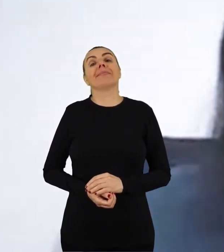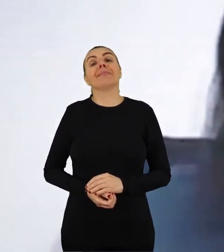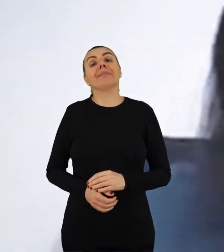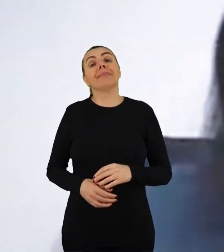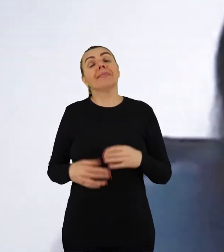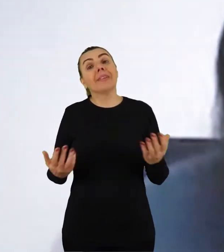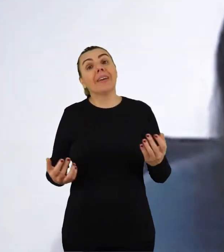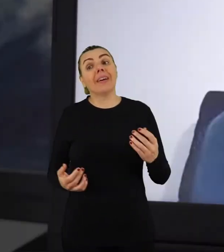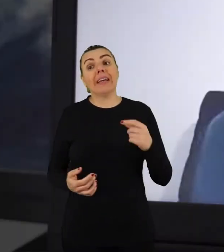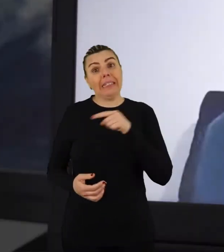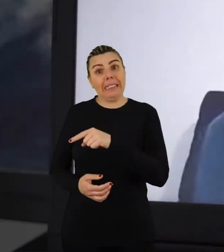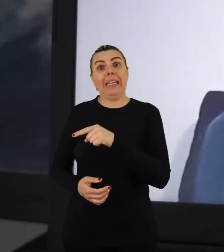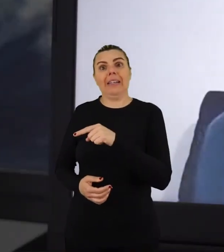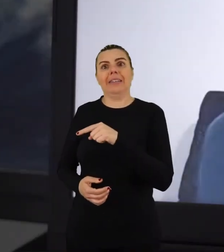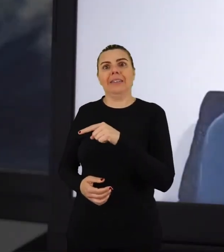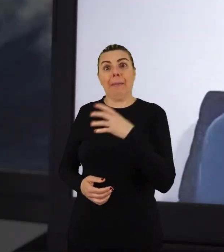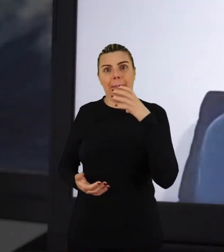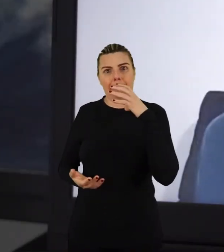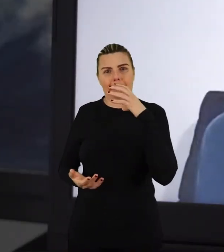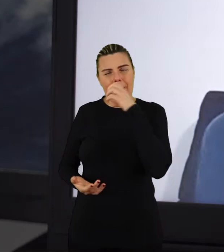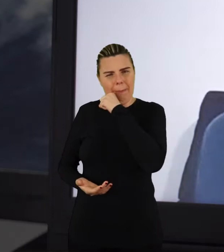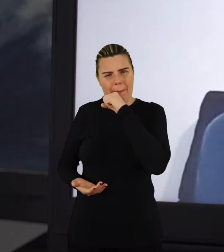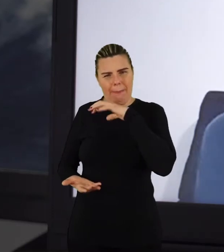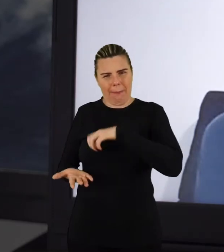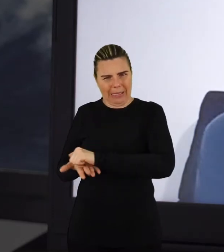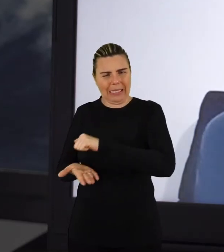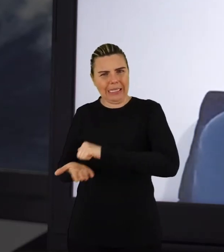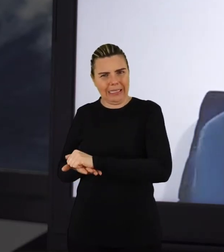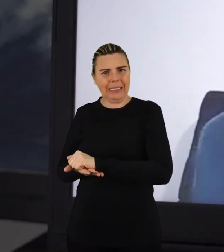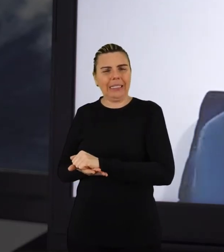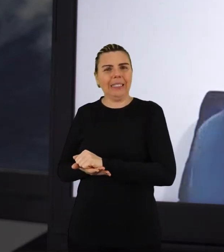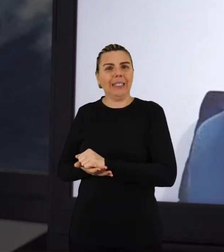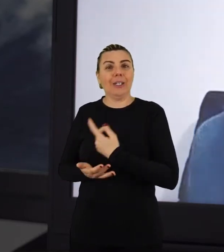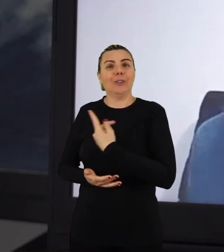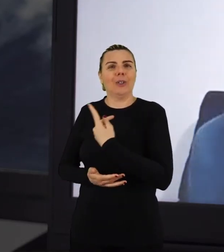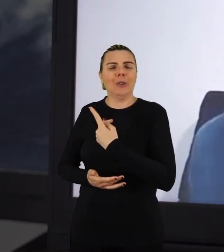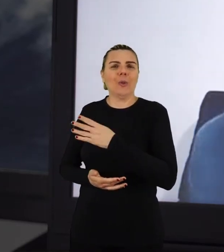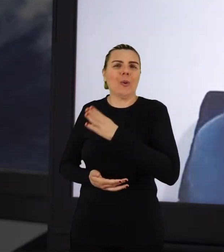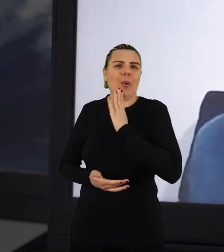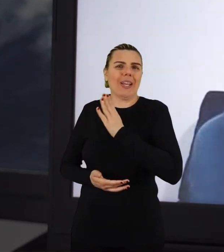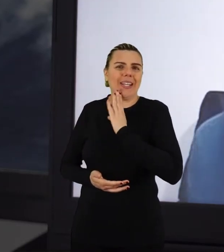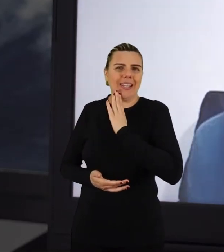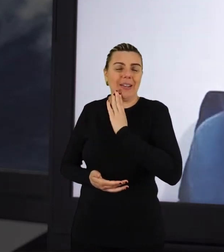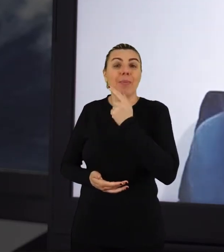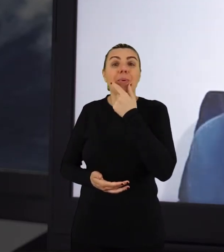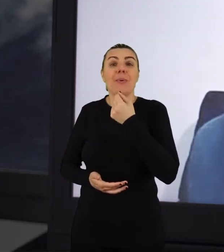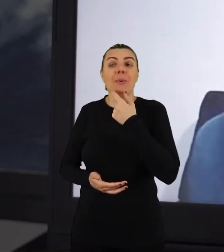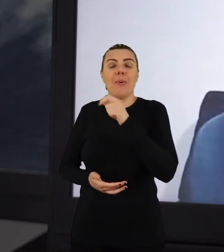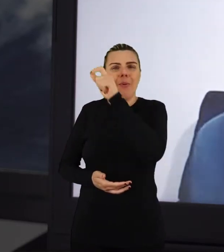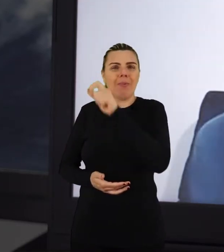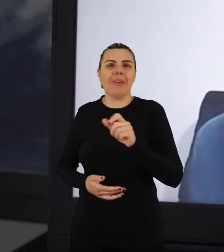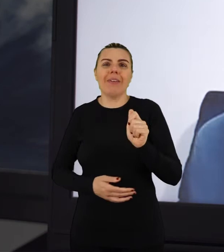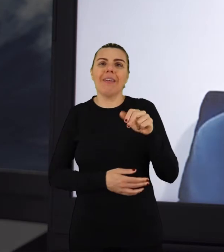Foi lá que a gente se conheceu, na padaria. O André, ele trabalhava num prédio ali